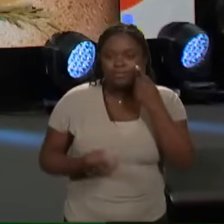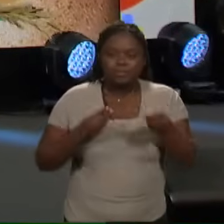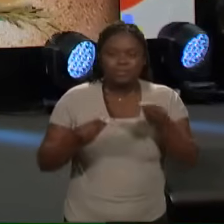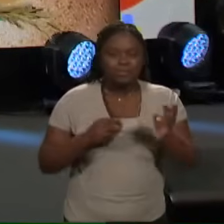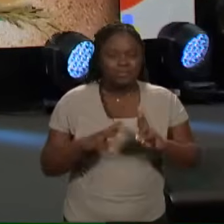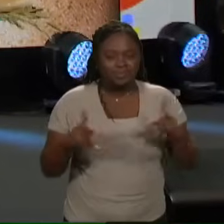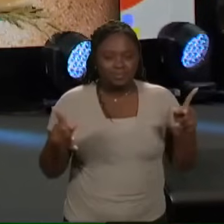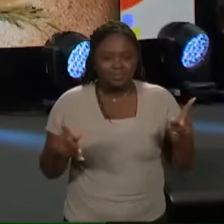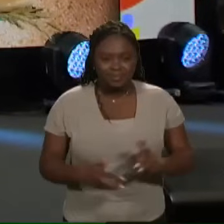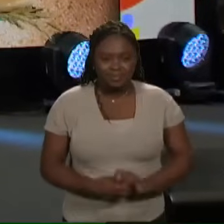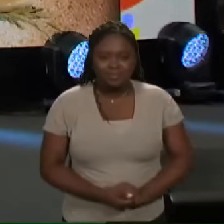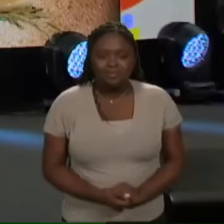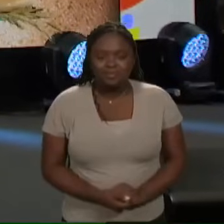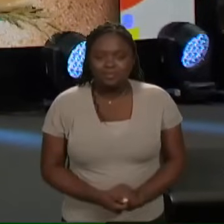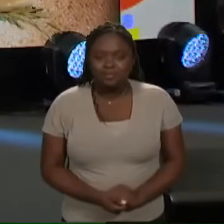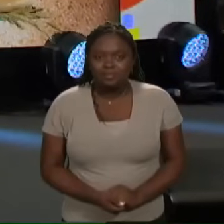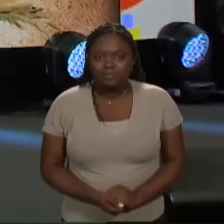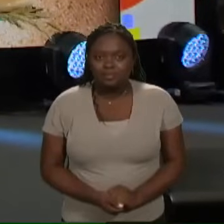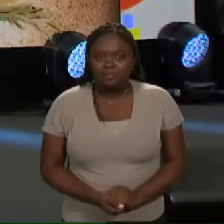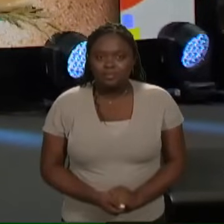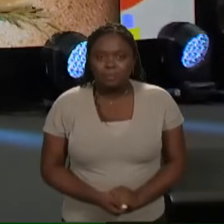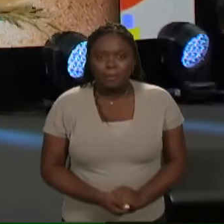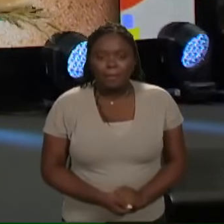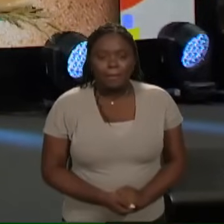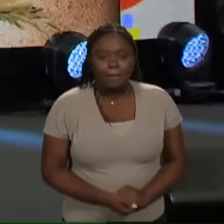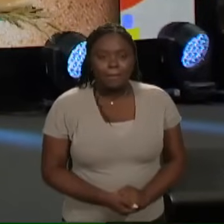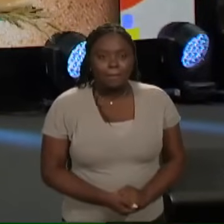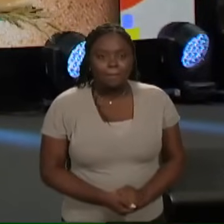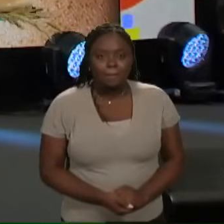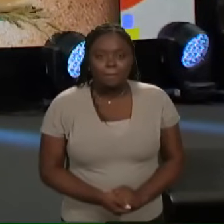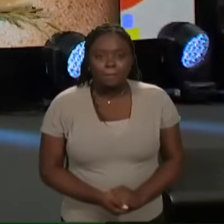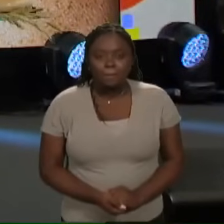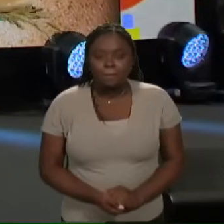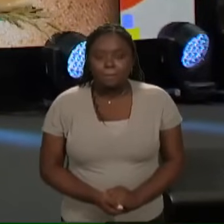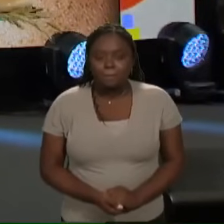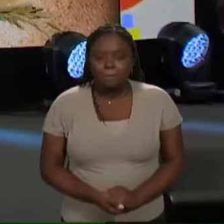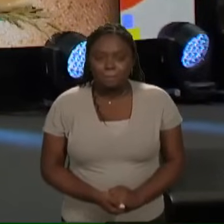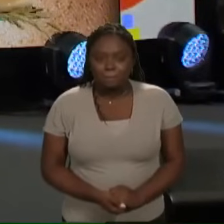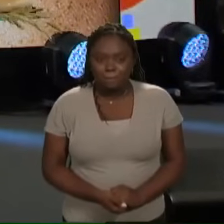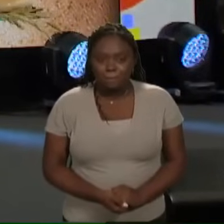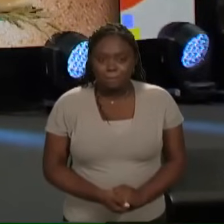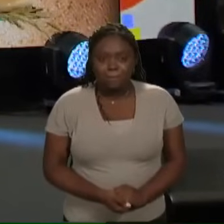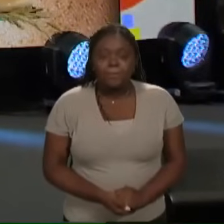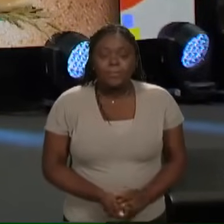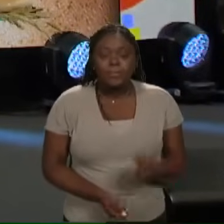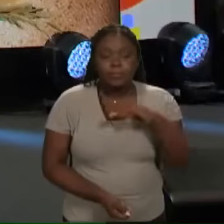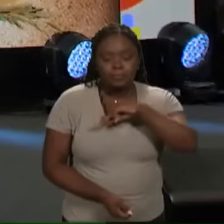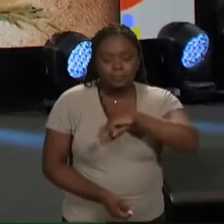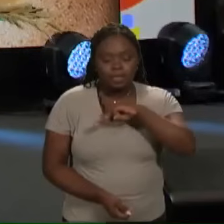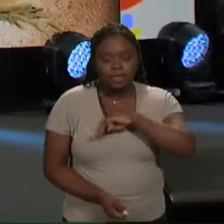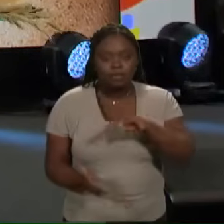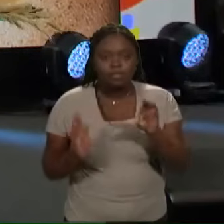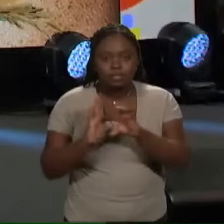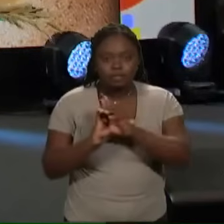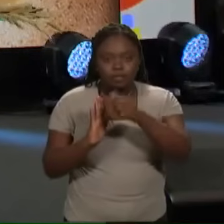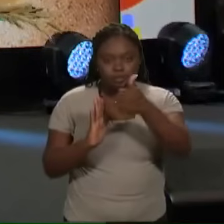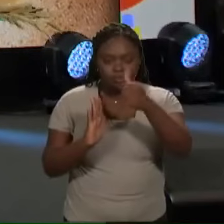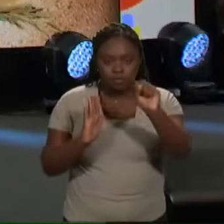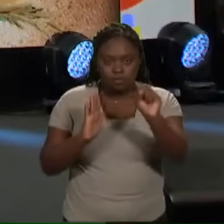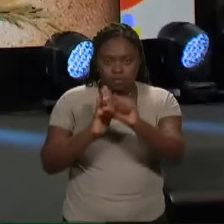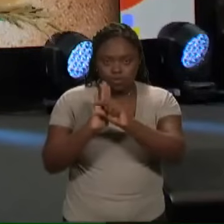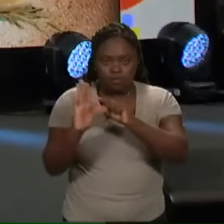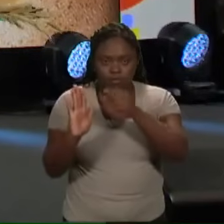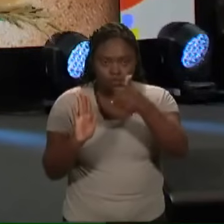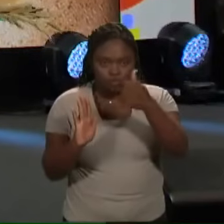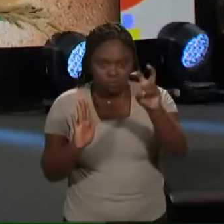Ó, agora a coisa é mais embaixo. Ó, Mateus 18, verso 15.